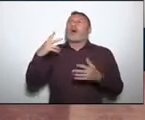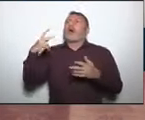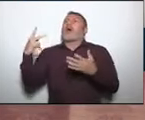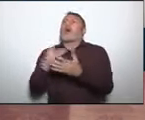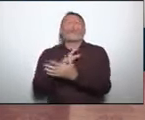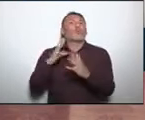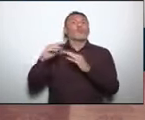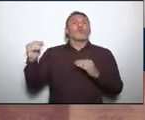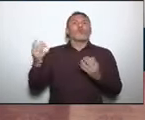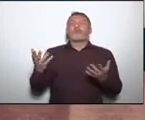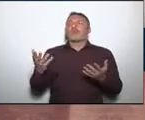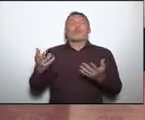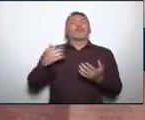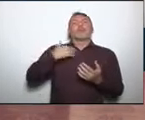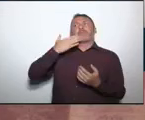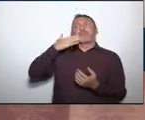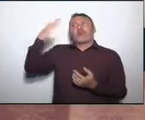que